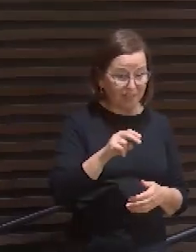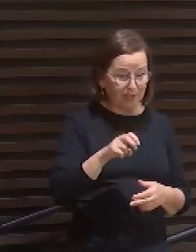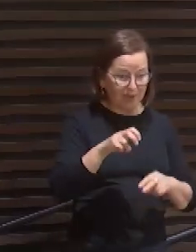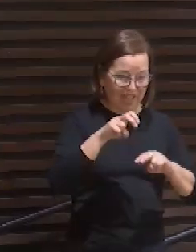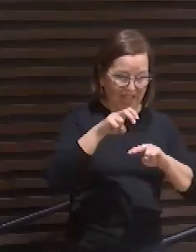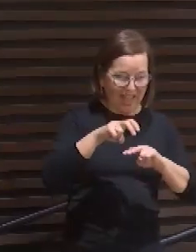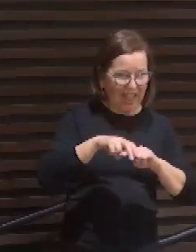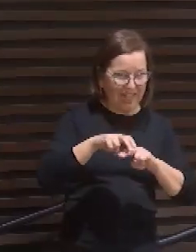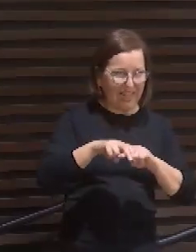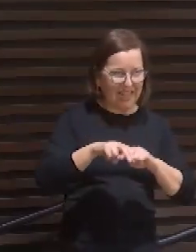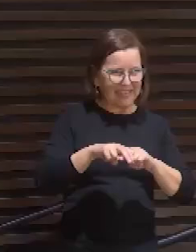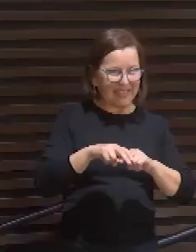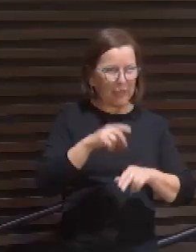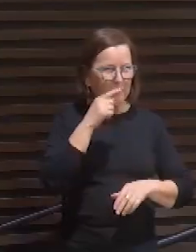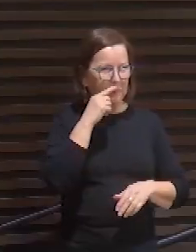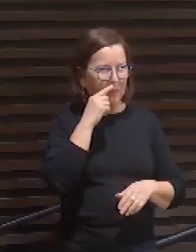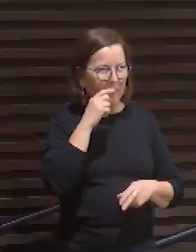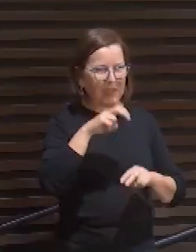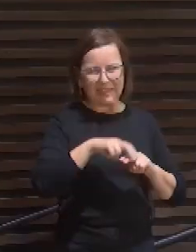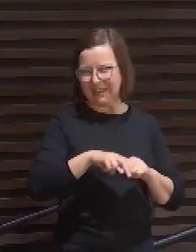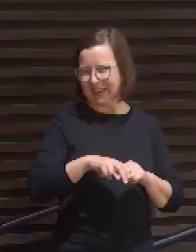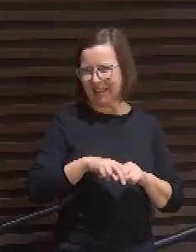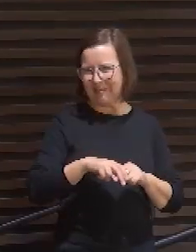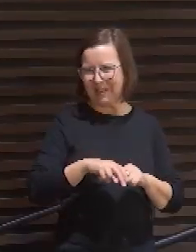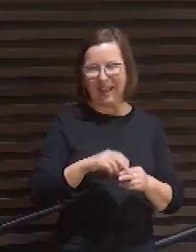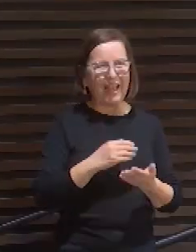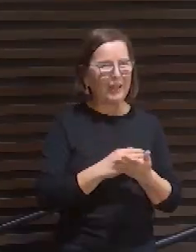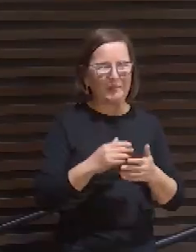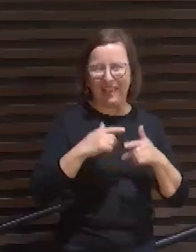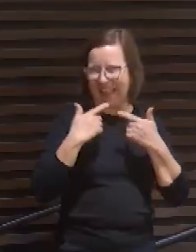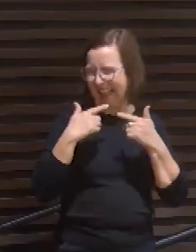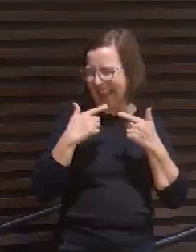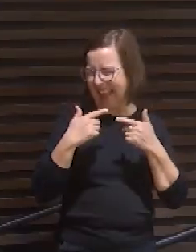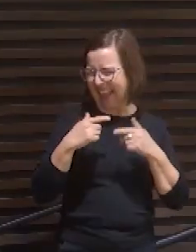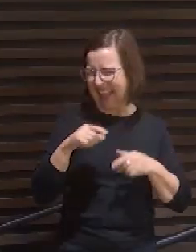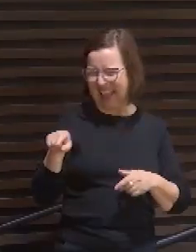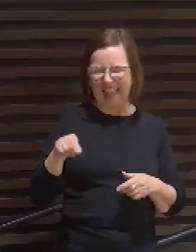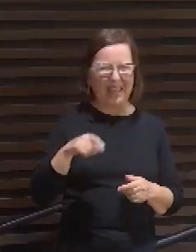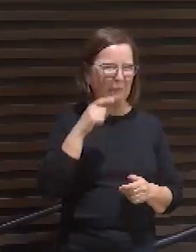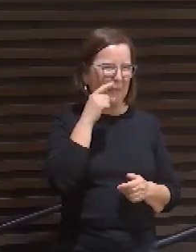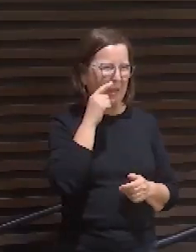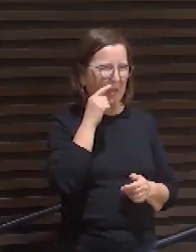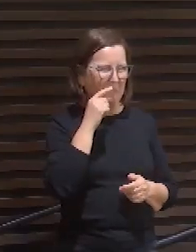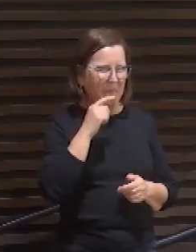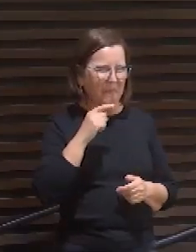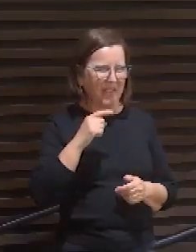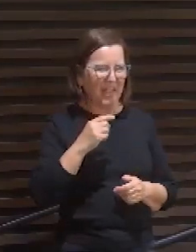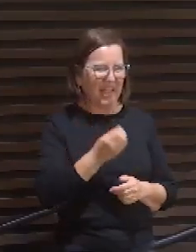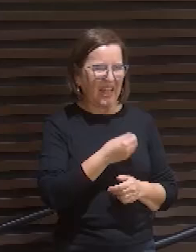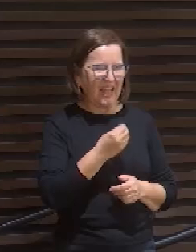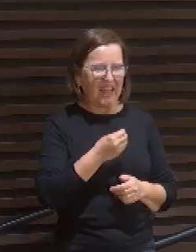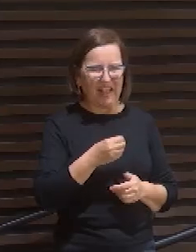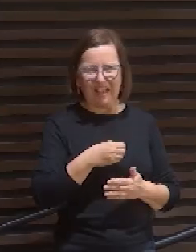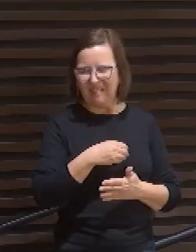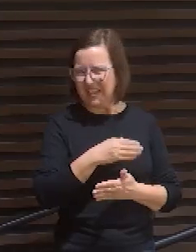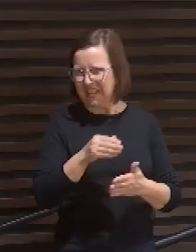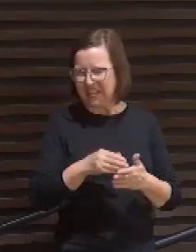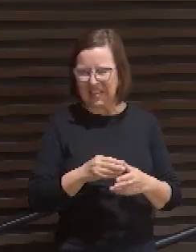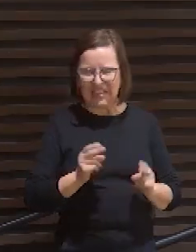rir. Papai, é ridículo para a gente pensar que papai passou a vida toda sentada nessa cadeira